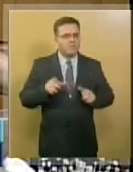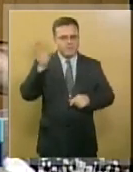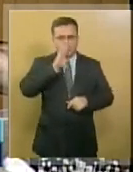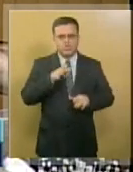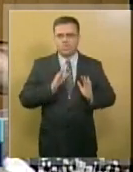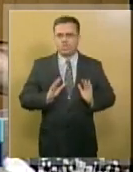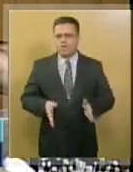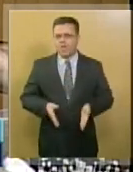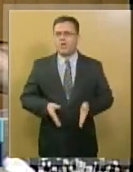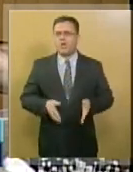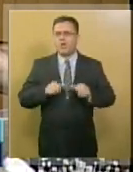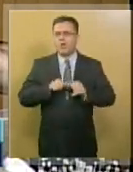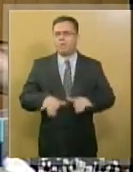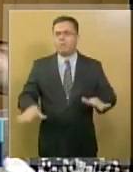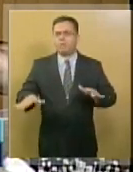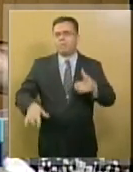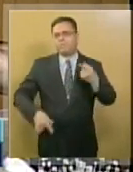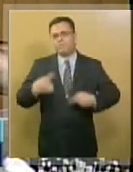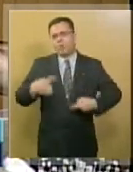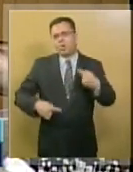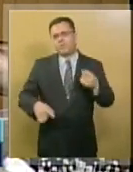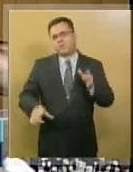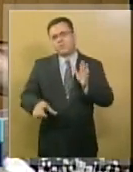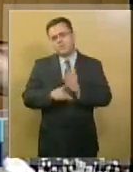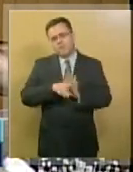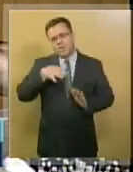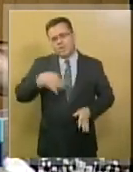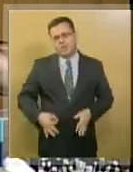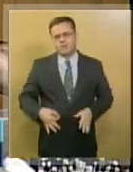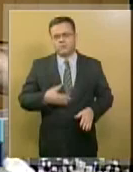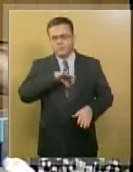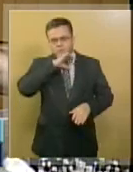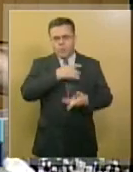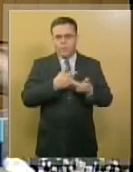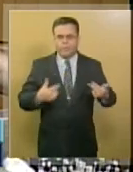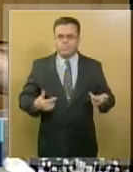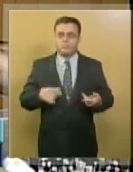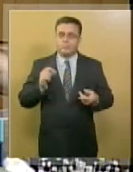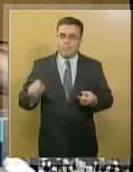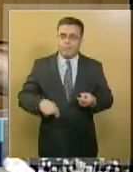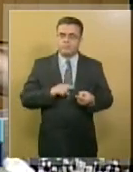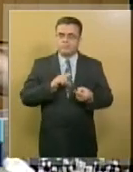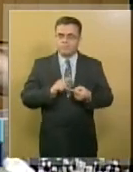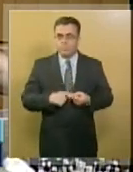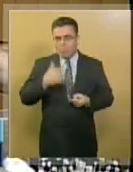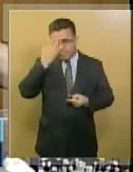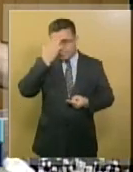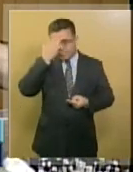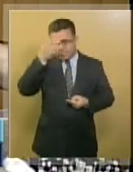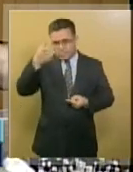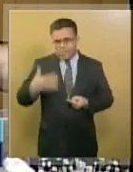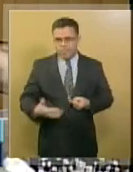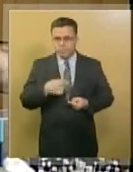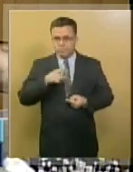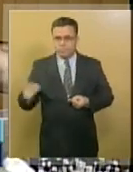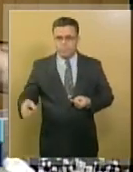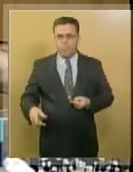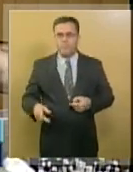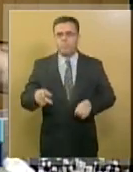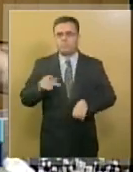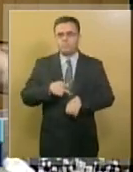em funcionamento, de políticas públicas para os animais. Entre elas, a saber, postos de